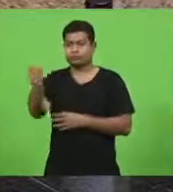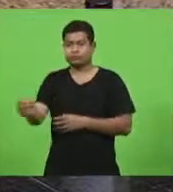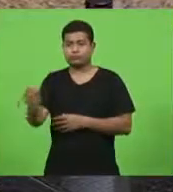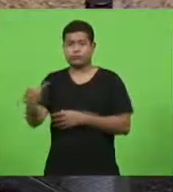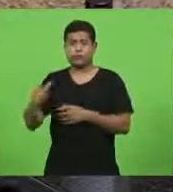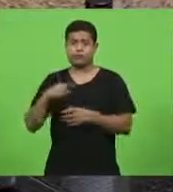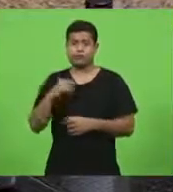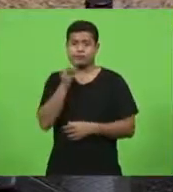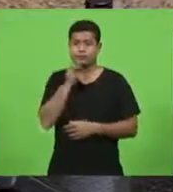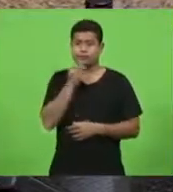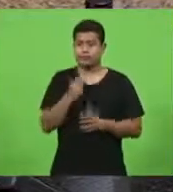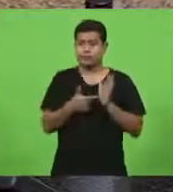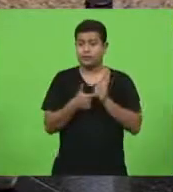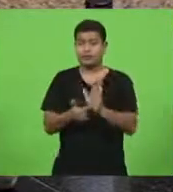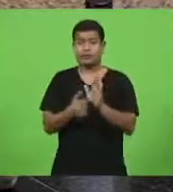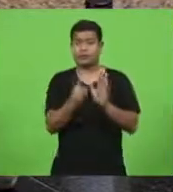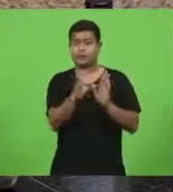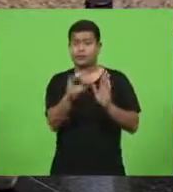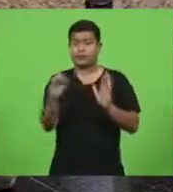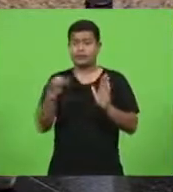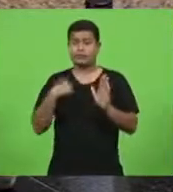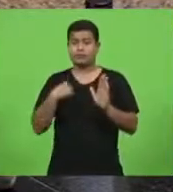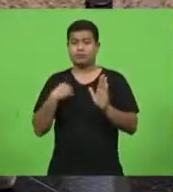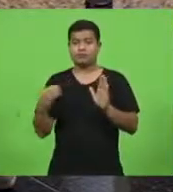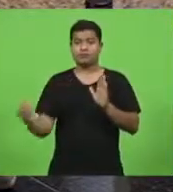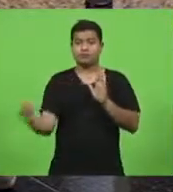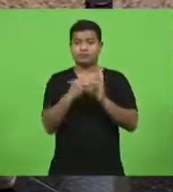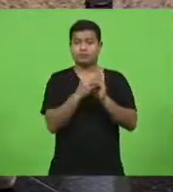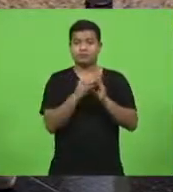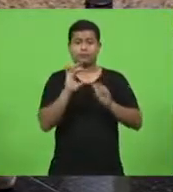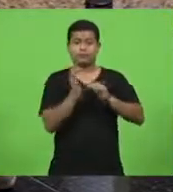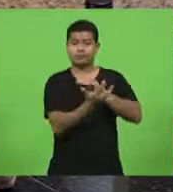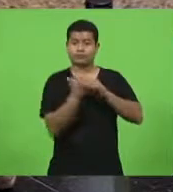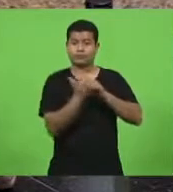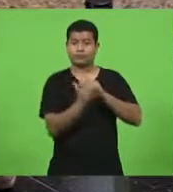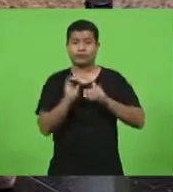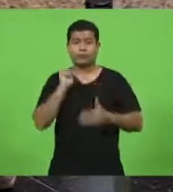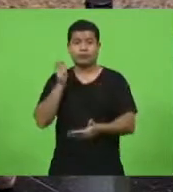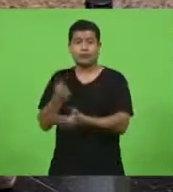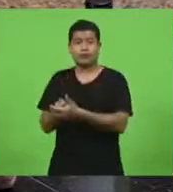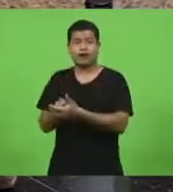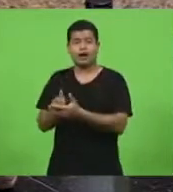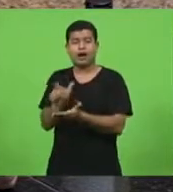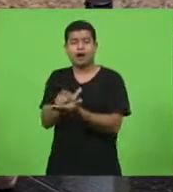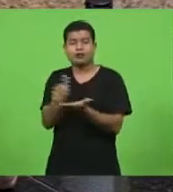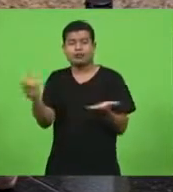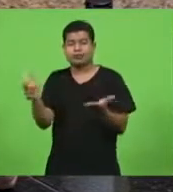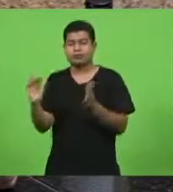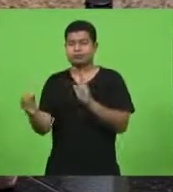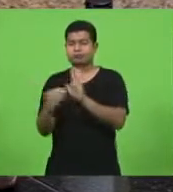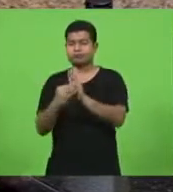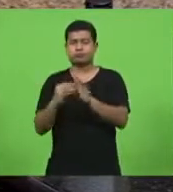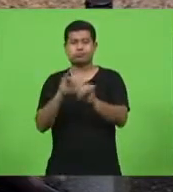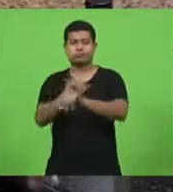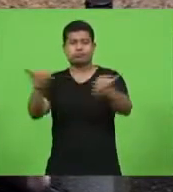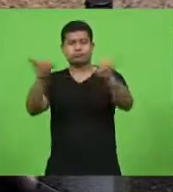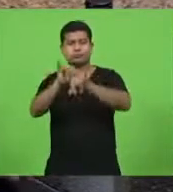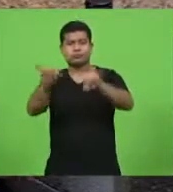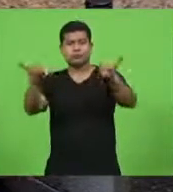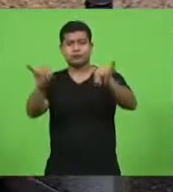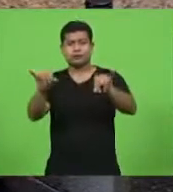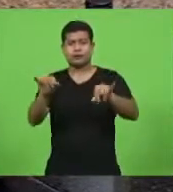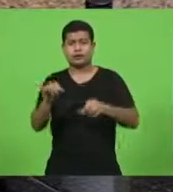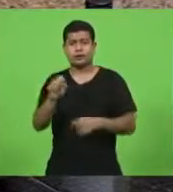policiais para Joinville e postar isso na minha rede social e pagar para um jornal publicar ela. Se são os